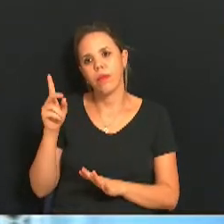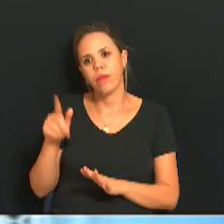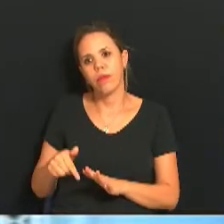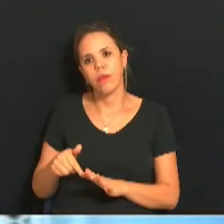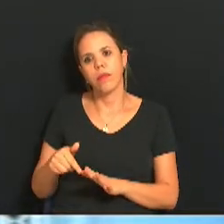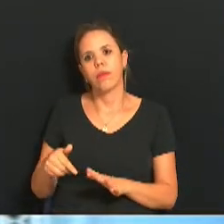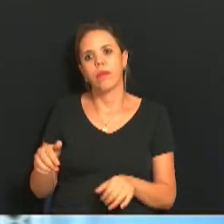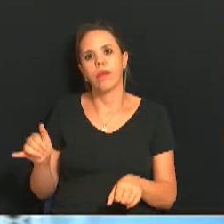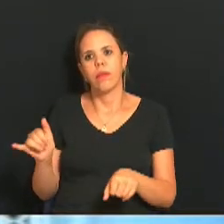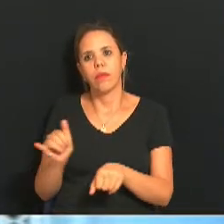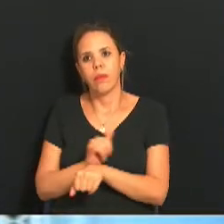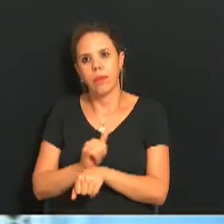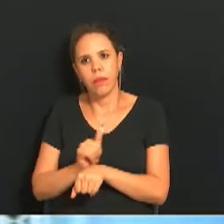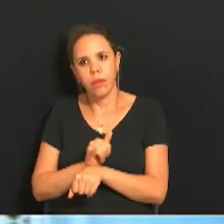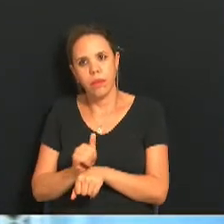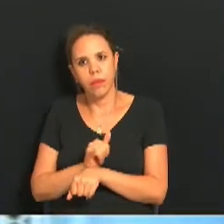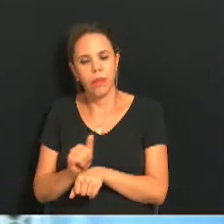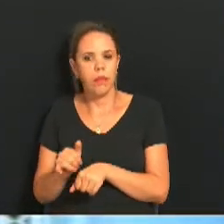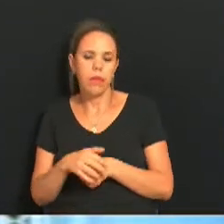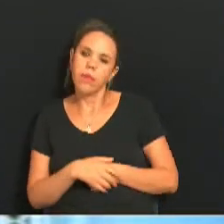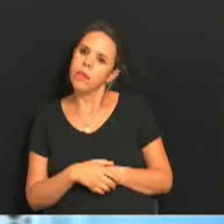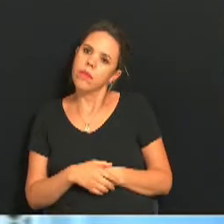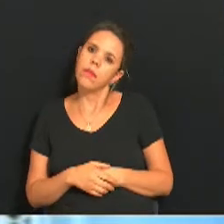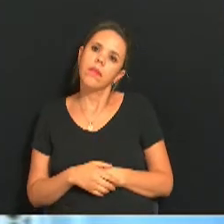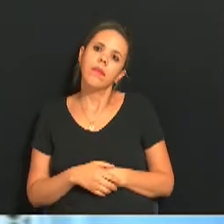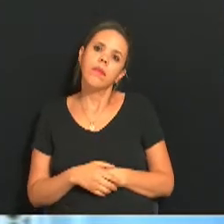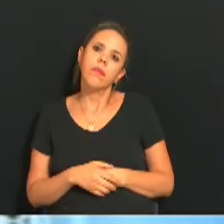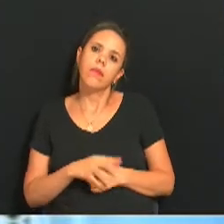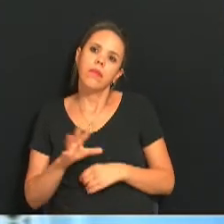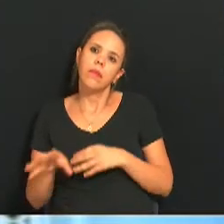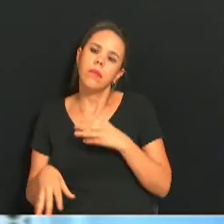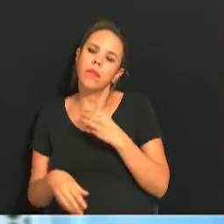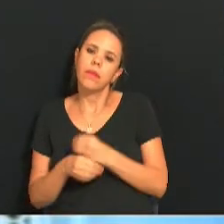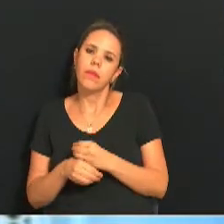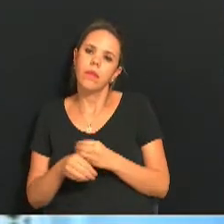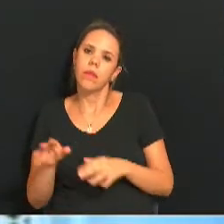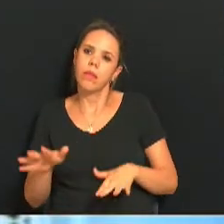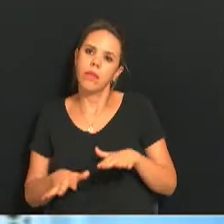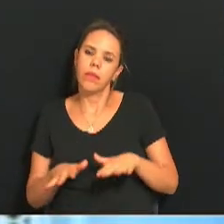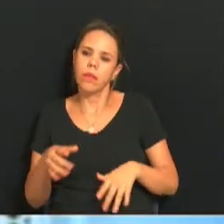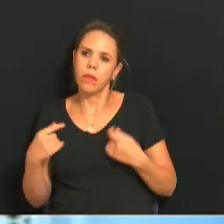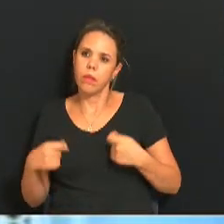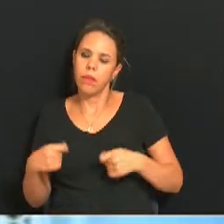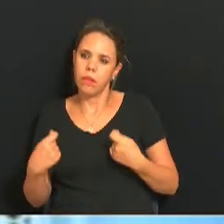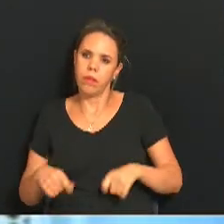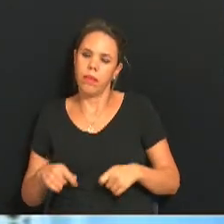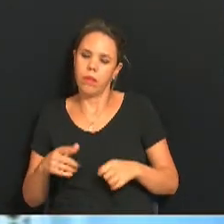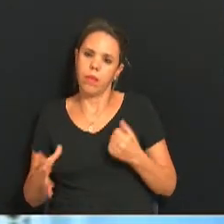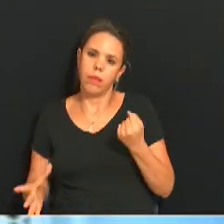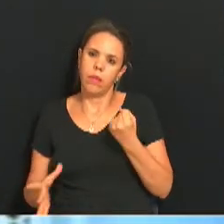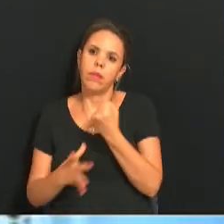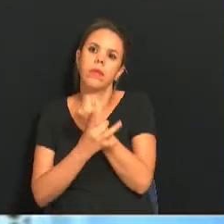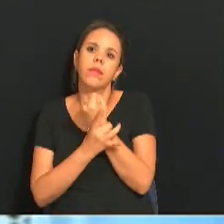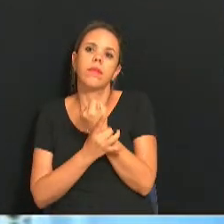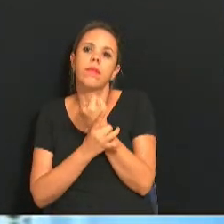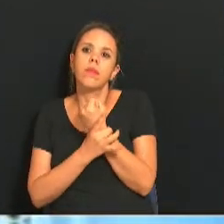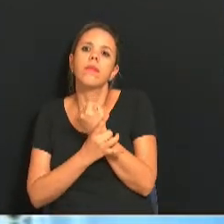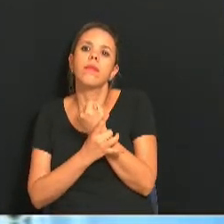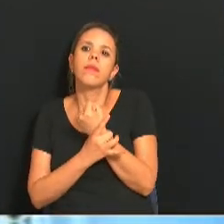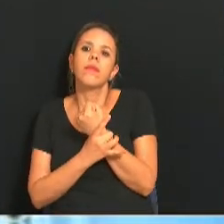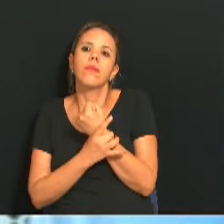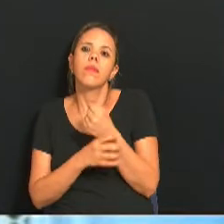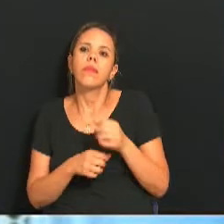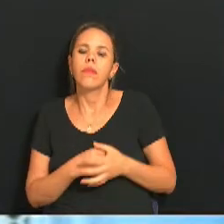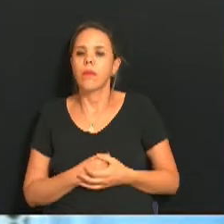um mecanismo dinâmico no sentido de que atualizações muitas vezes são necessárias para garantir a segurança jurídica sem que